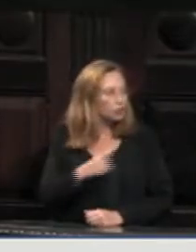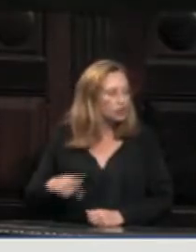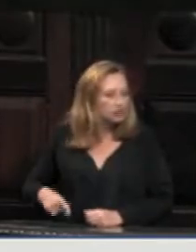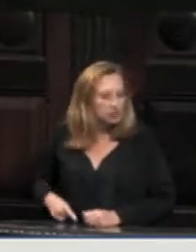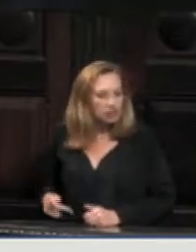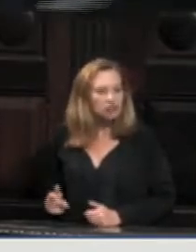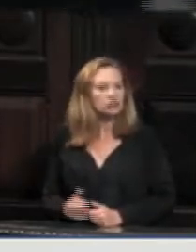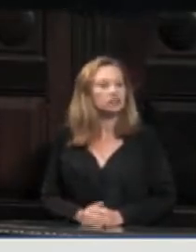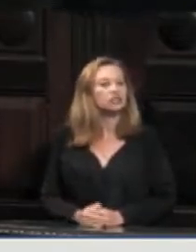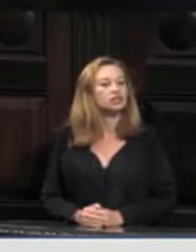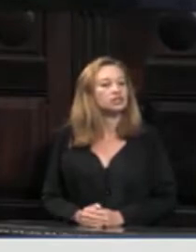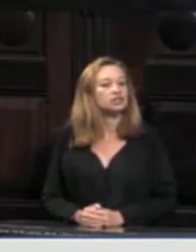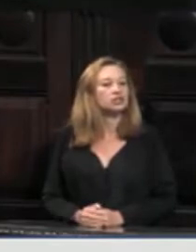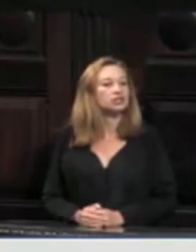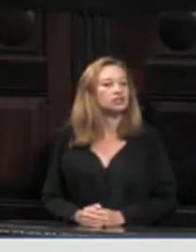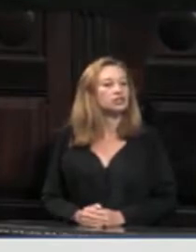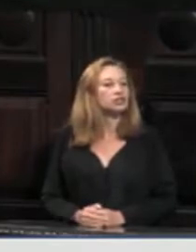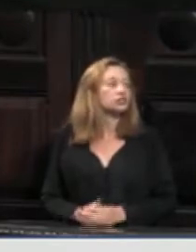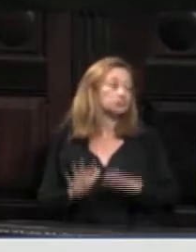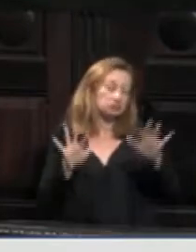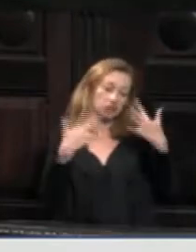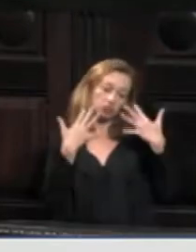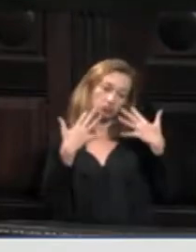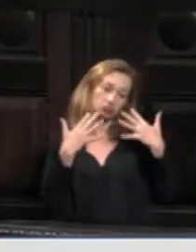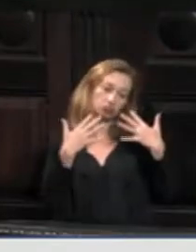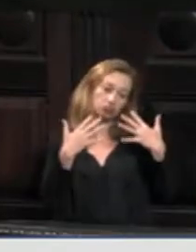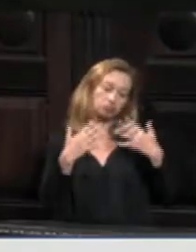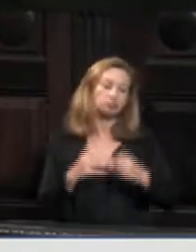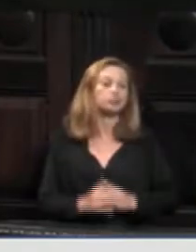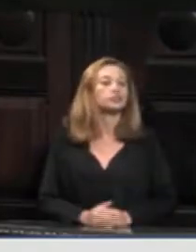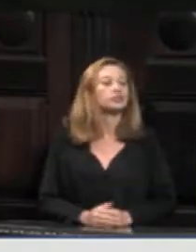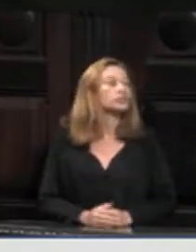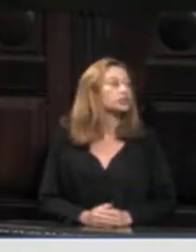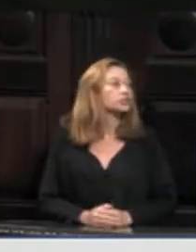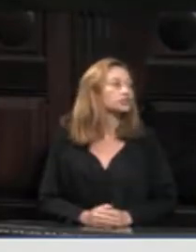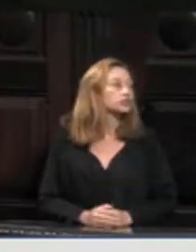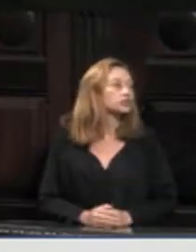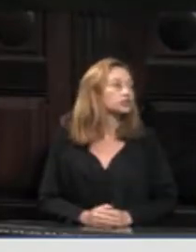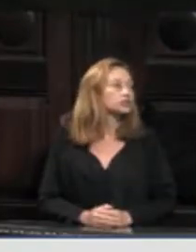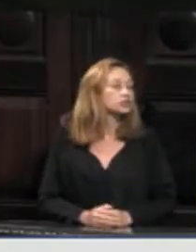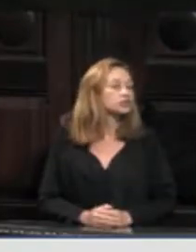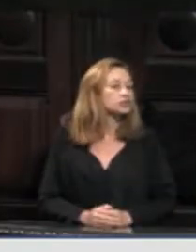presidente, dá atenção, se o